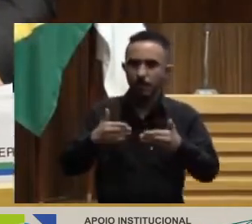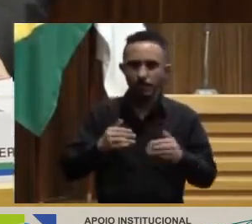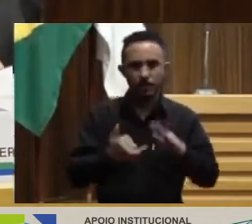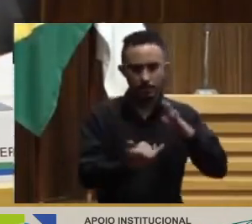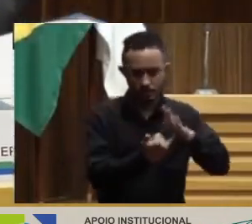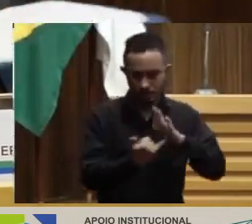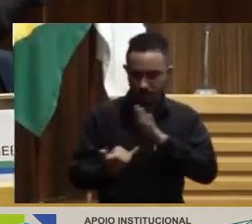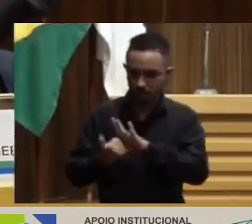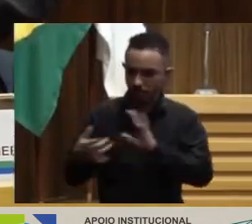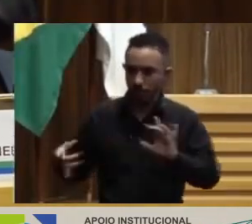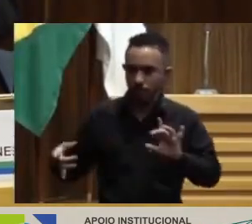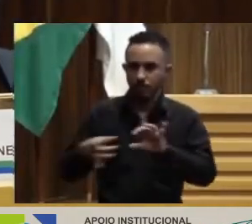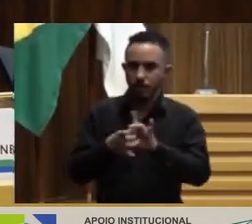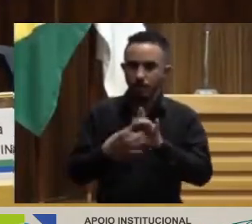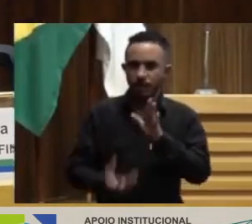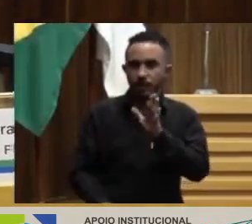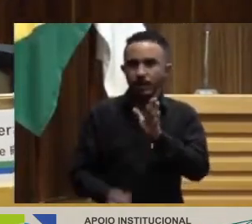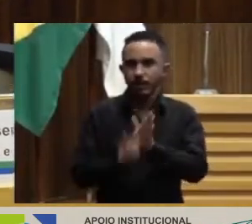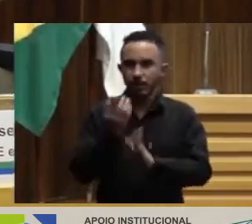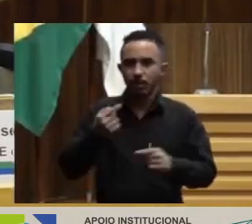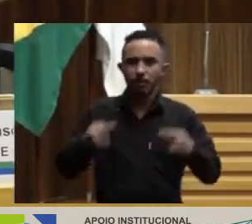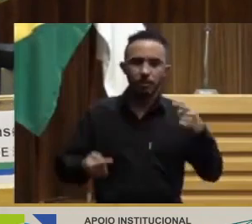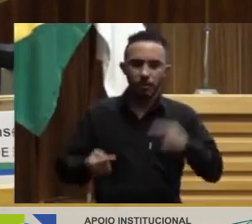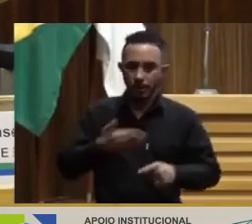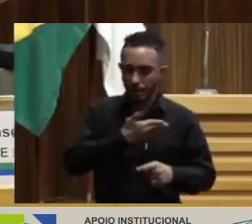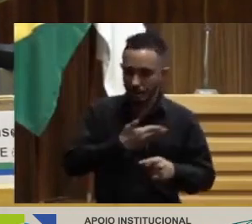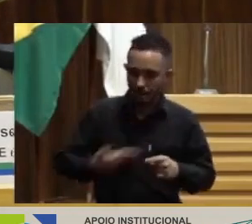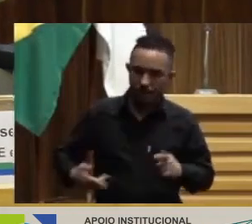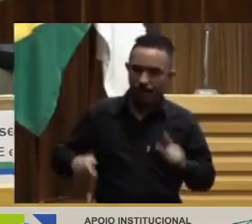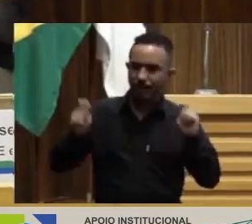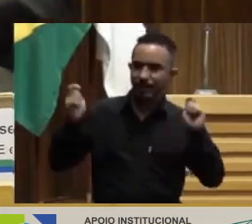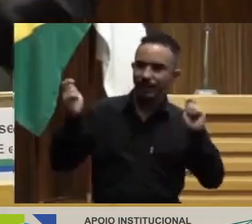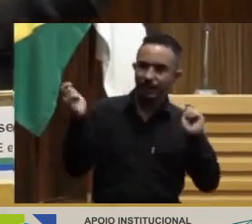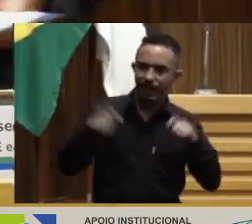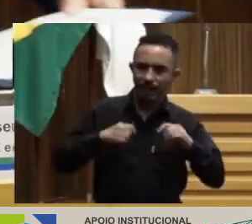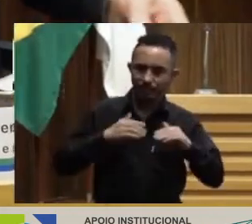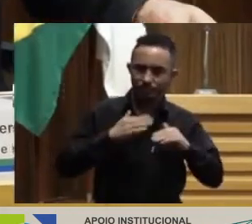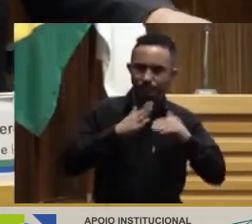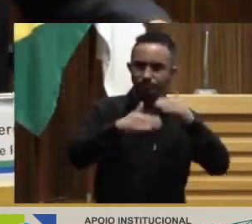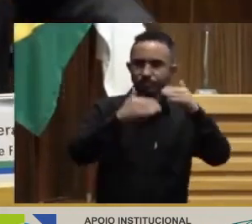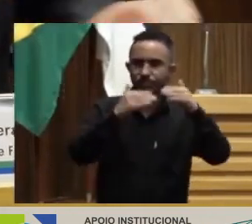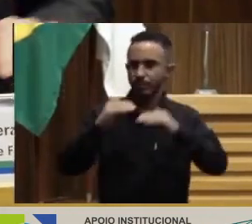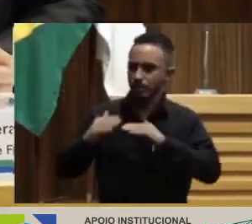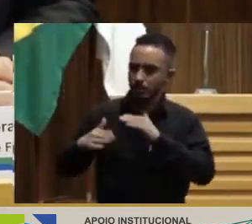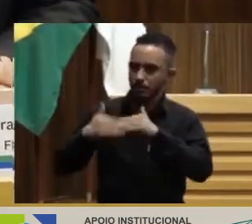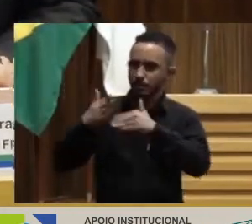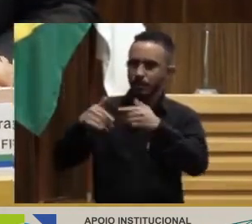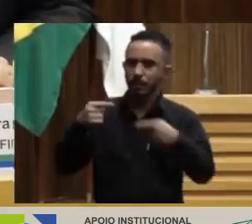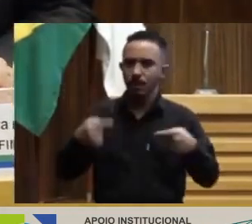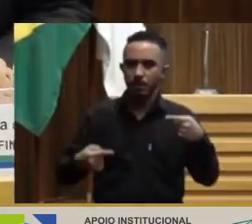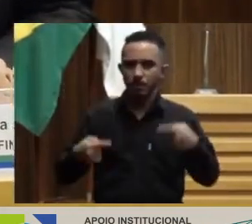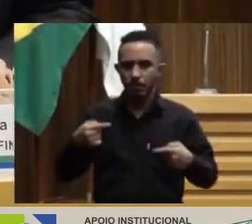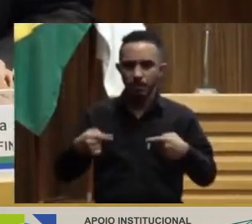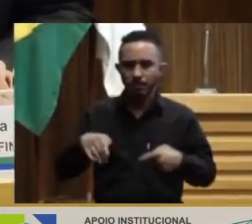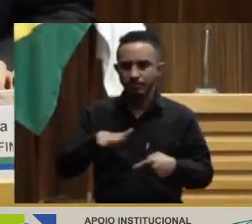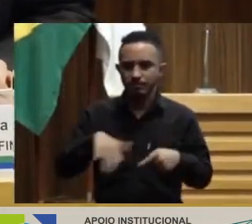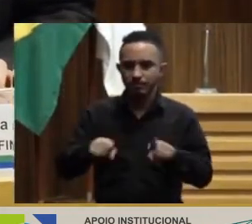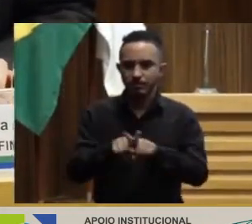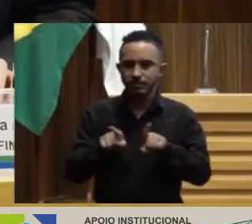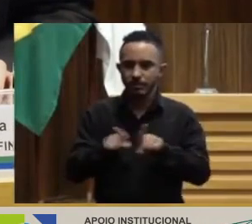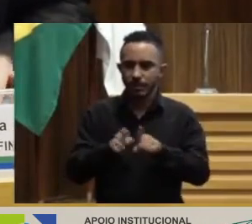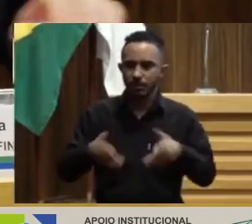instituições para a execução das políticas públicas, permitindo potencializar a própria política e, claro, melhorar